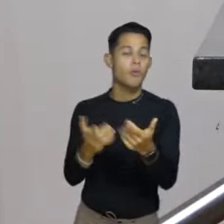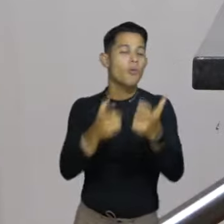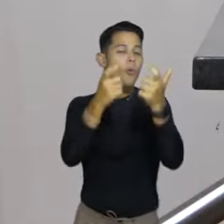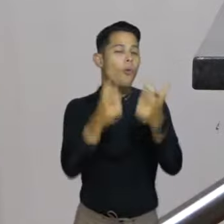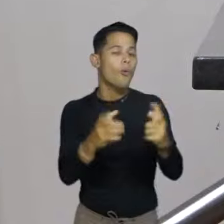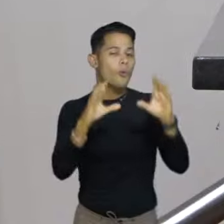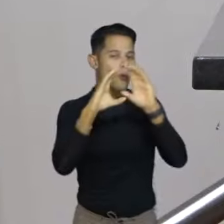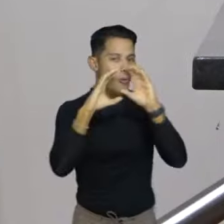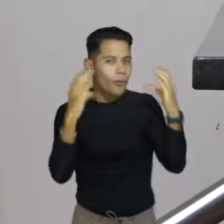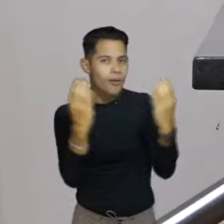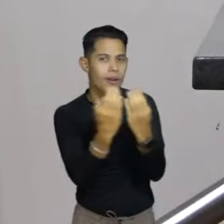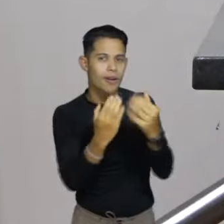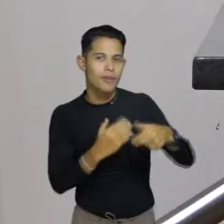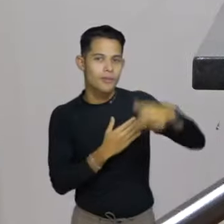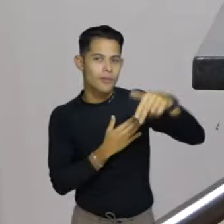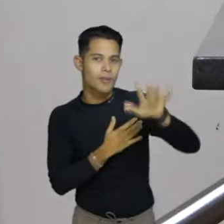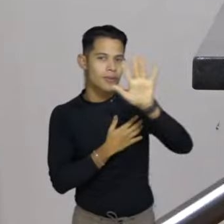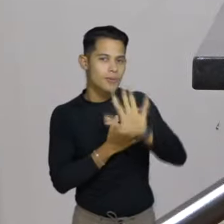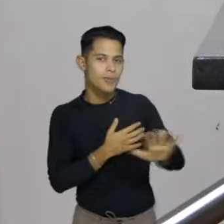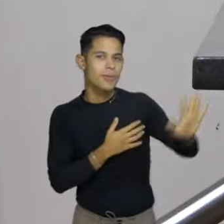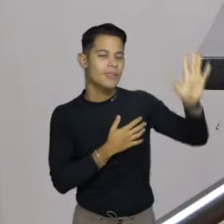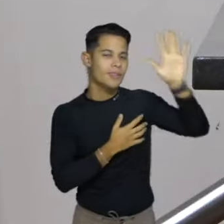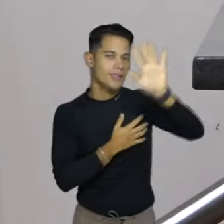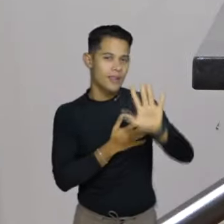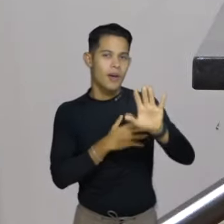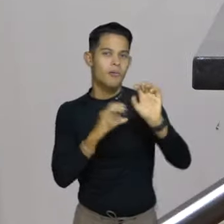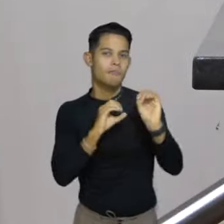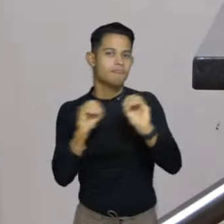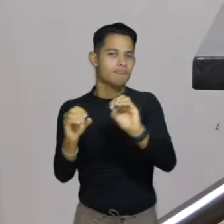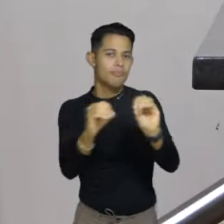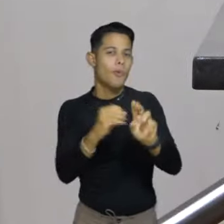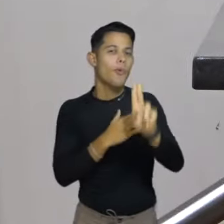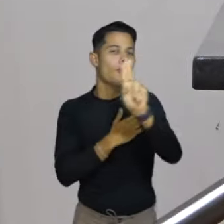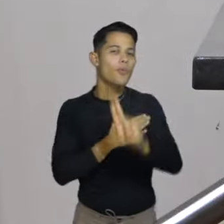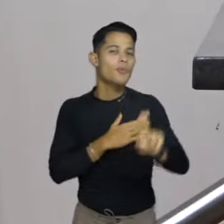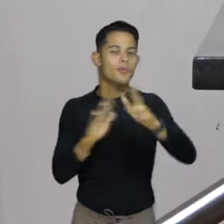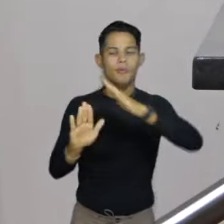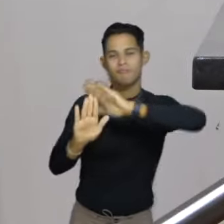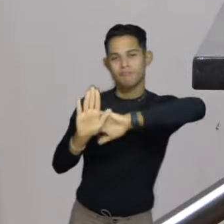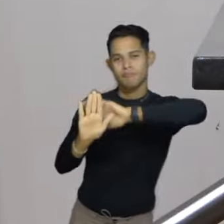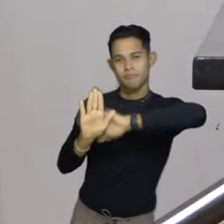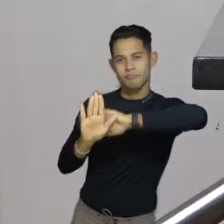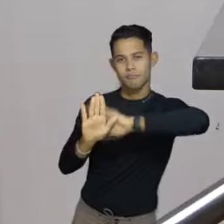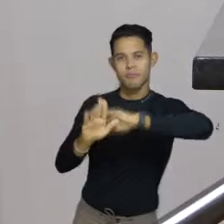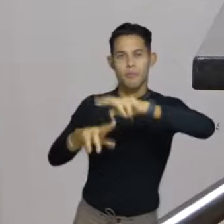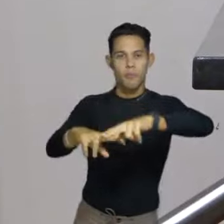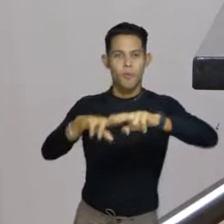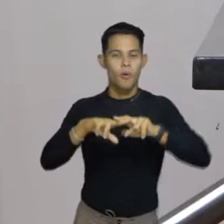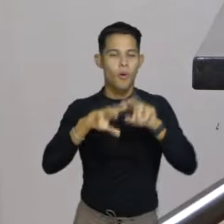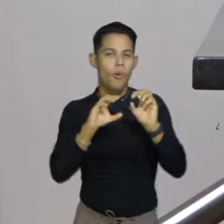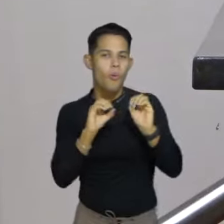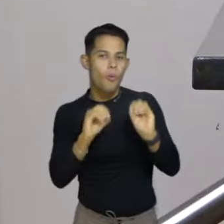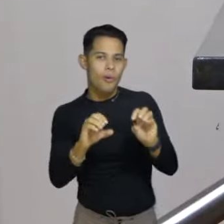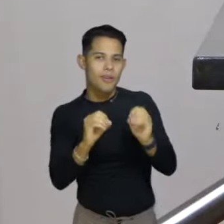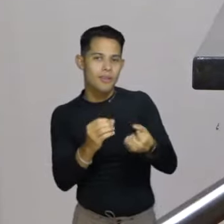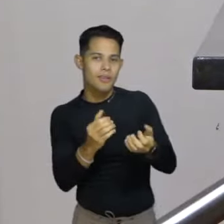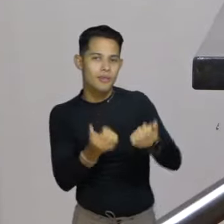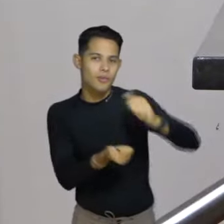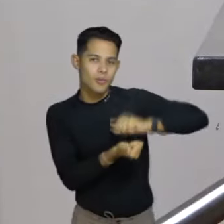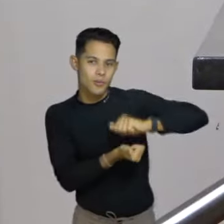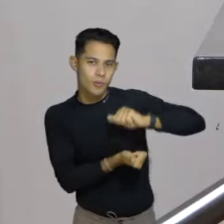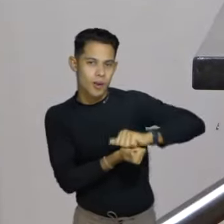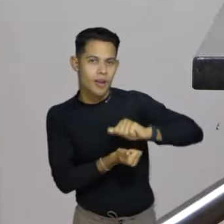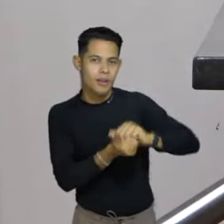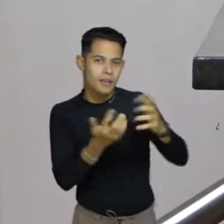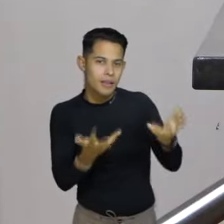de educação uivado de ideologia e a gente percebe que muitas vezes eu ensino de qualidade né e